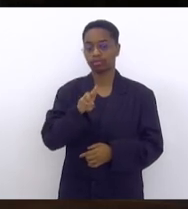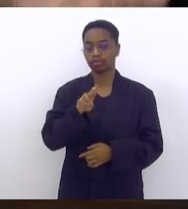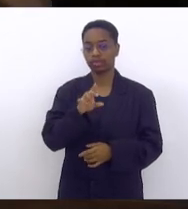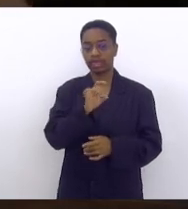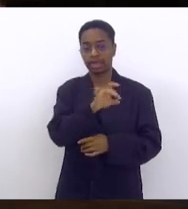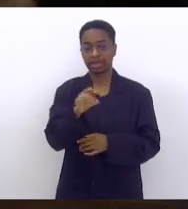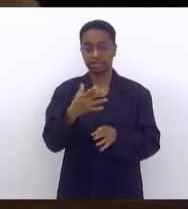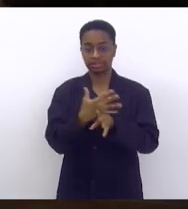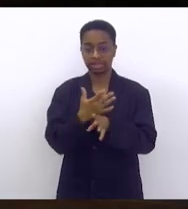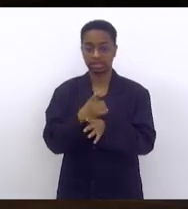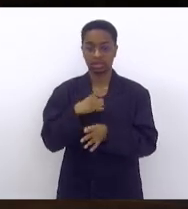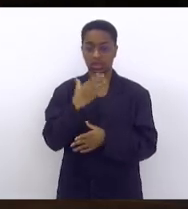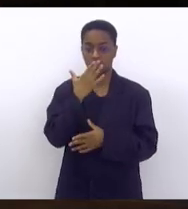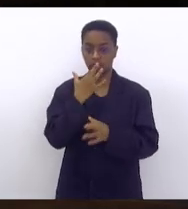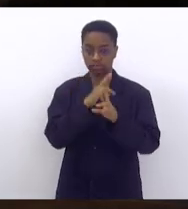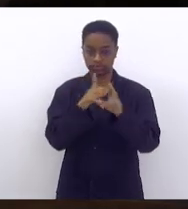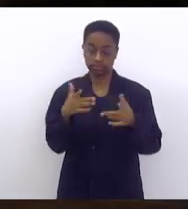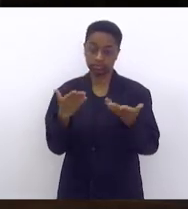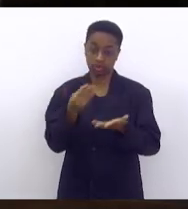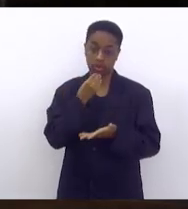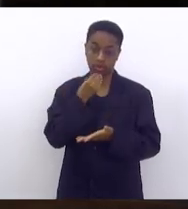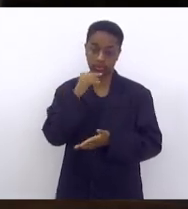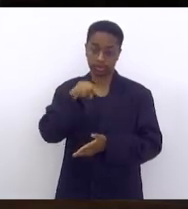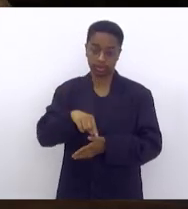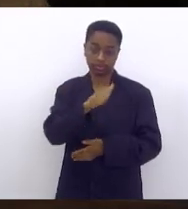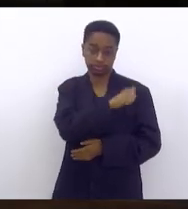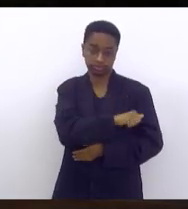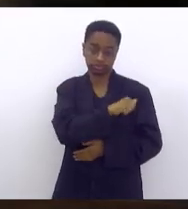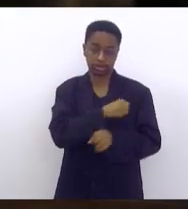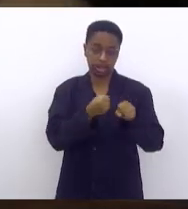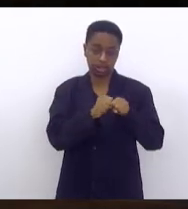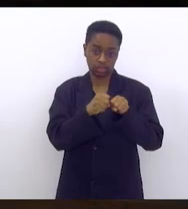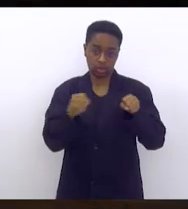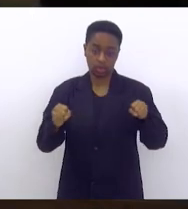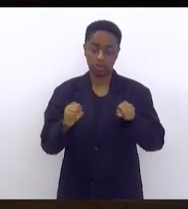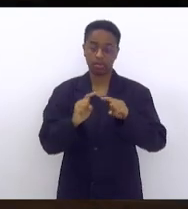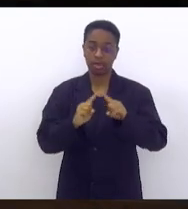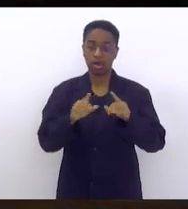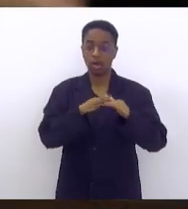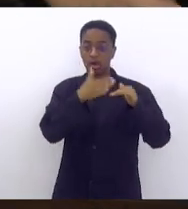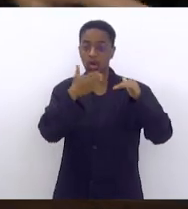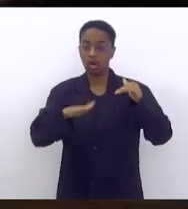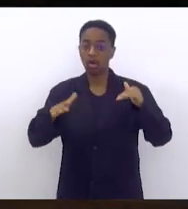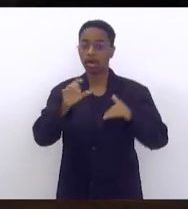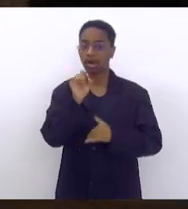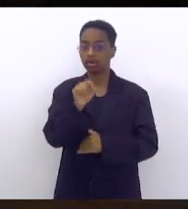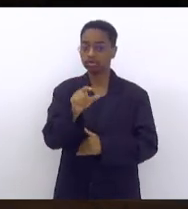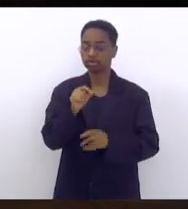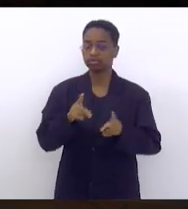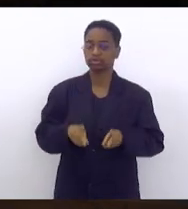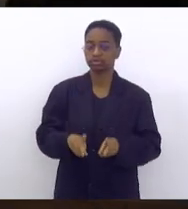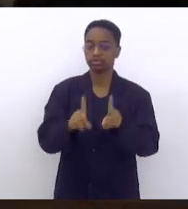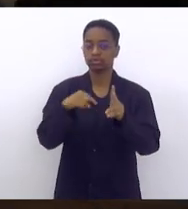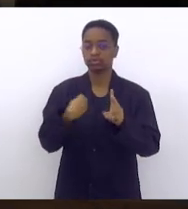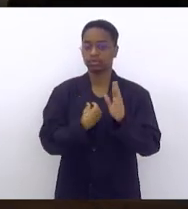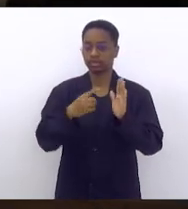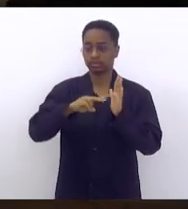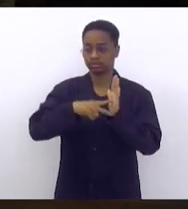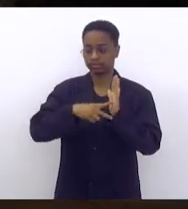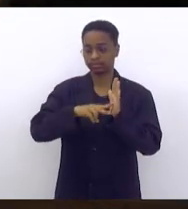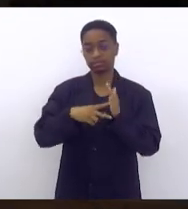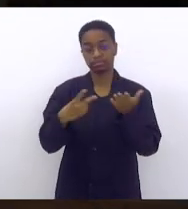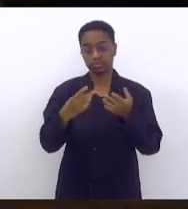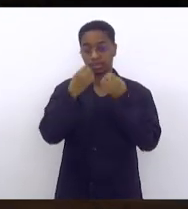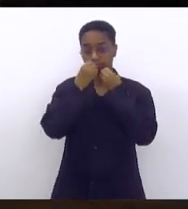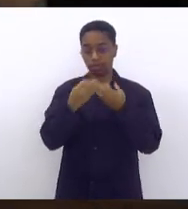cidade tem uma, obviamente, o Rio de Janeiro gigantesco e a Onda Azul hoje. E é essa Onda Azul que vai tocar no nosso sindicato em frente, galera. E ainda